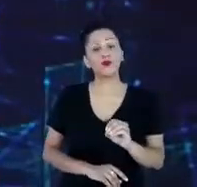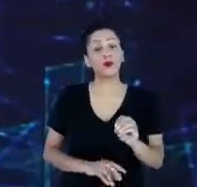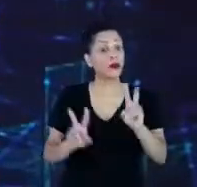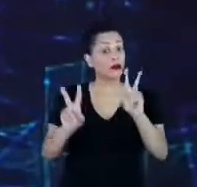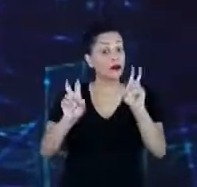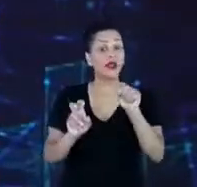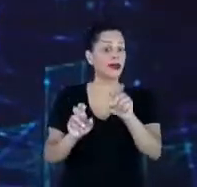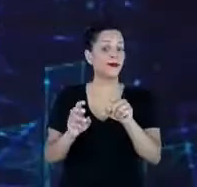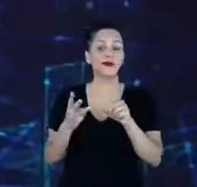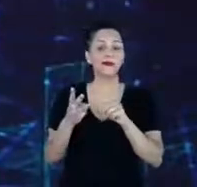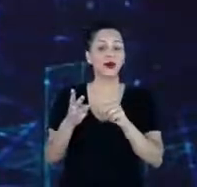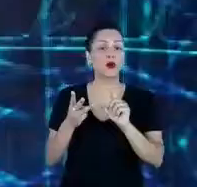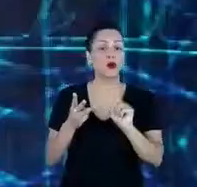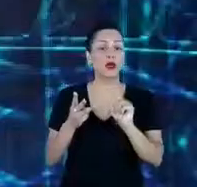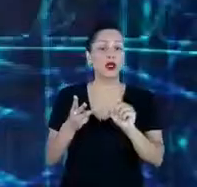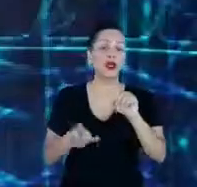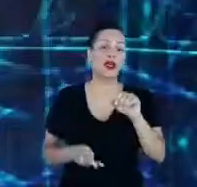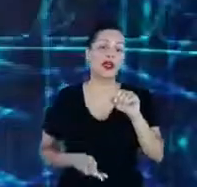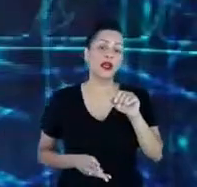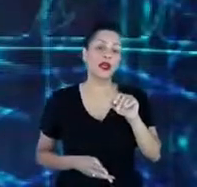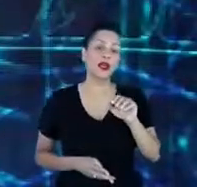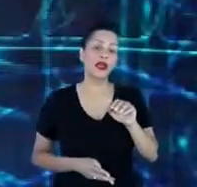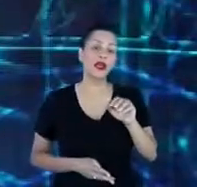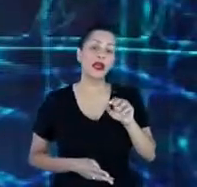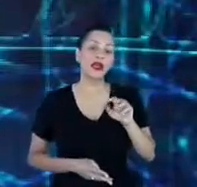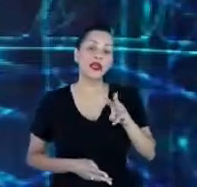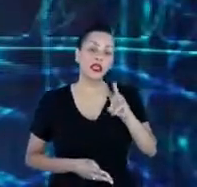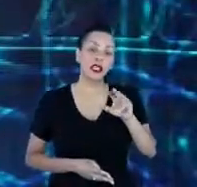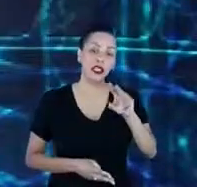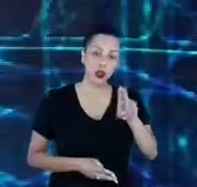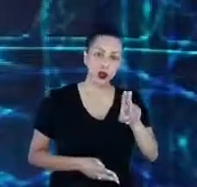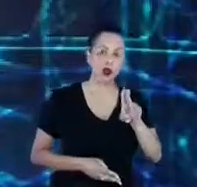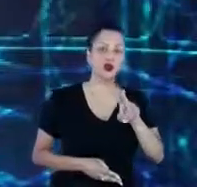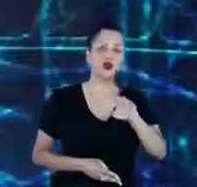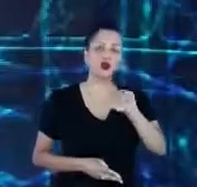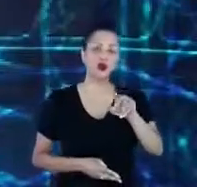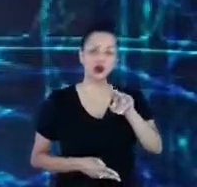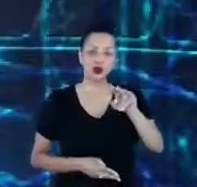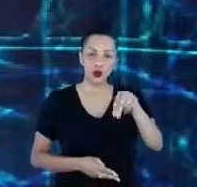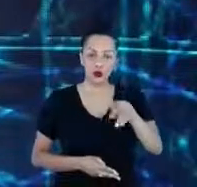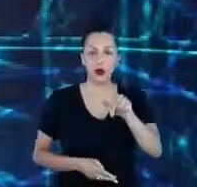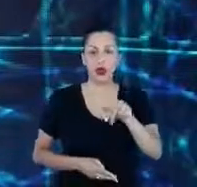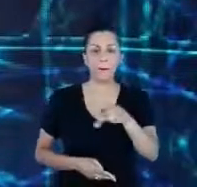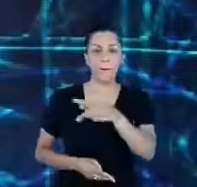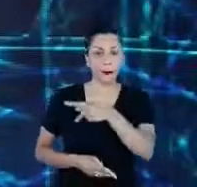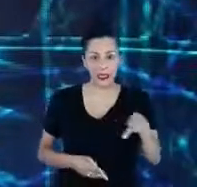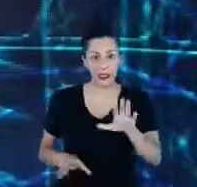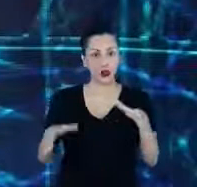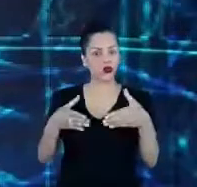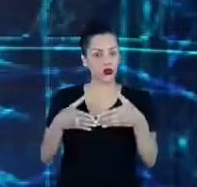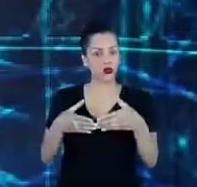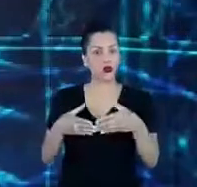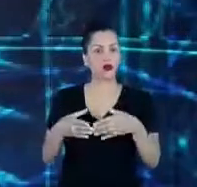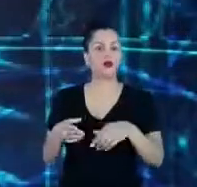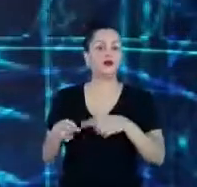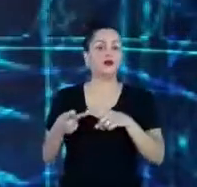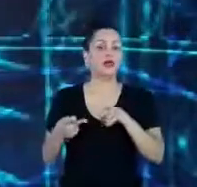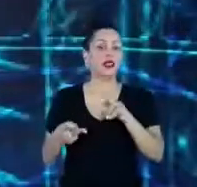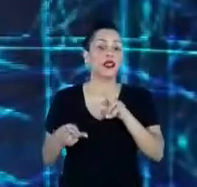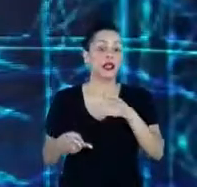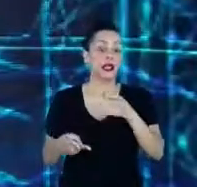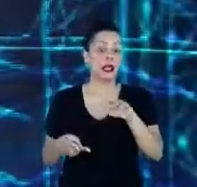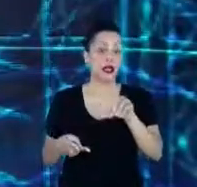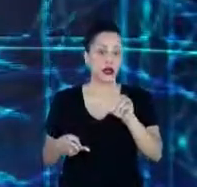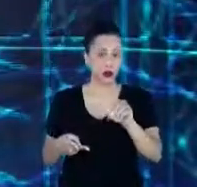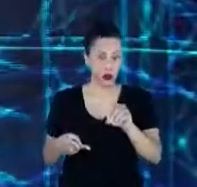o rio de um que é o presidente do grupo state grid vamos ter o Ricardo habe da